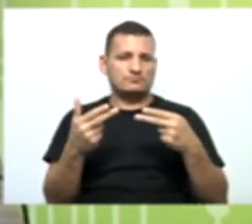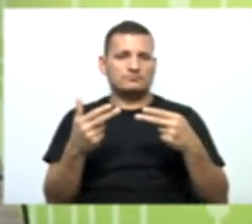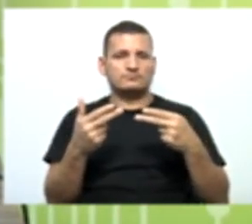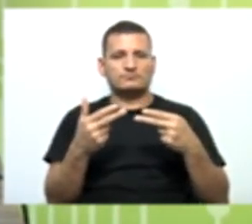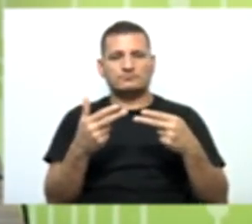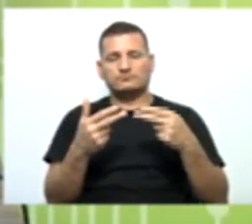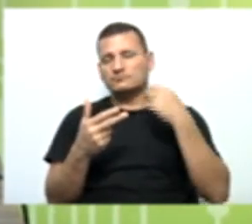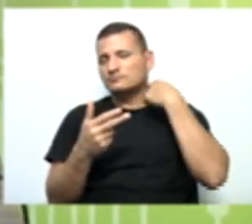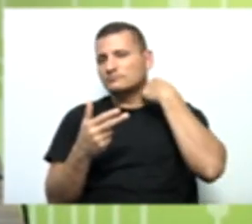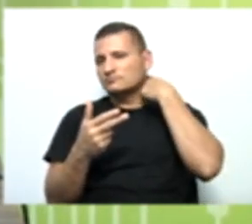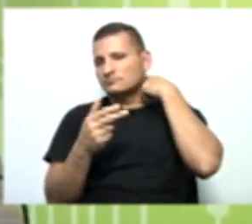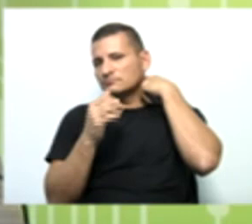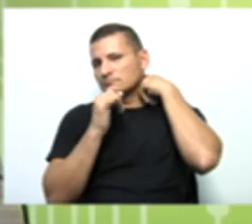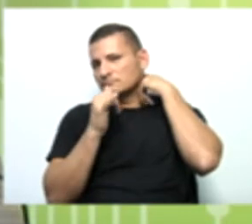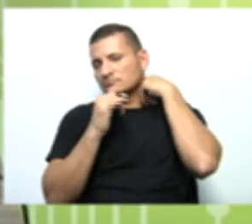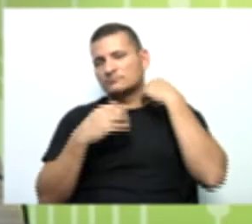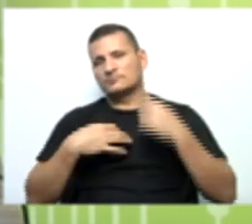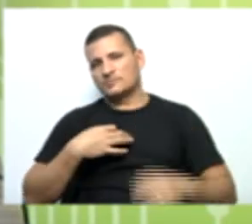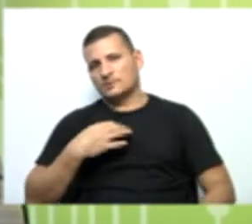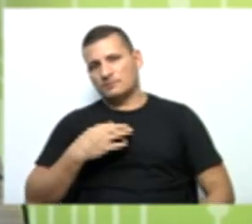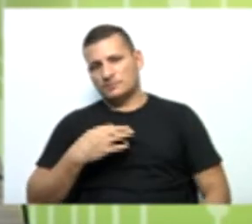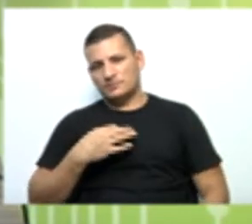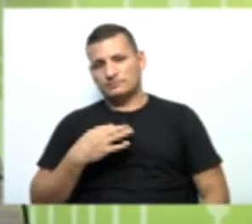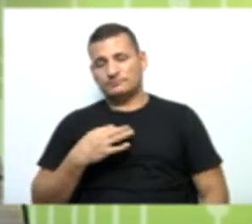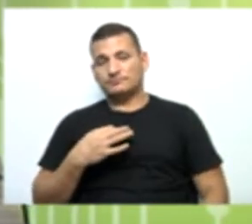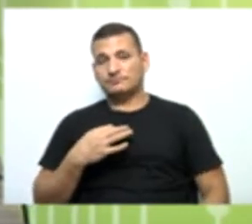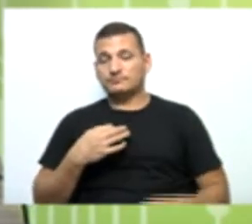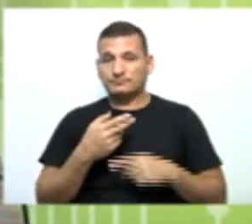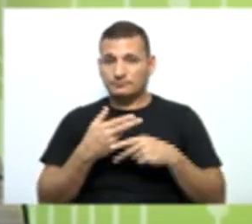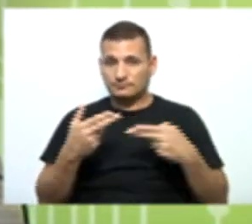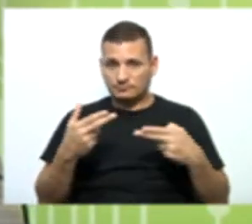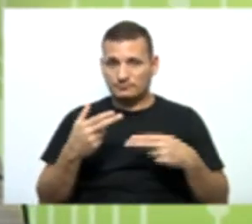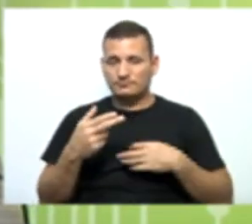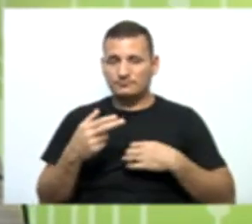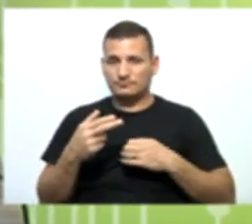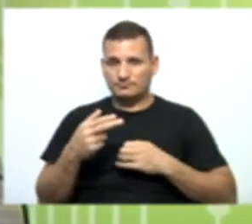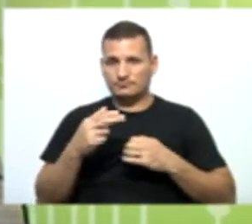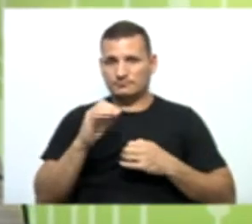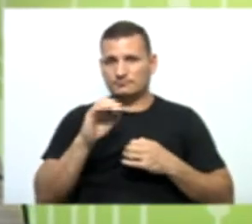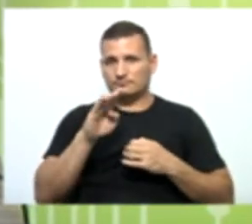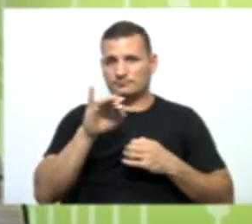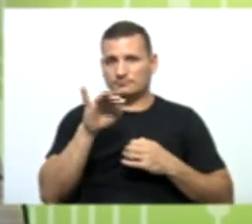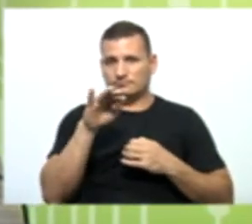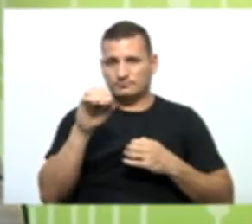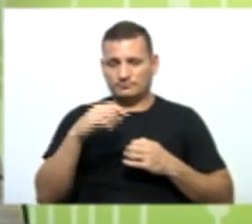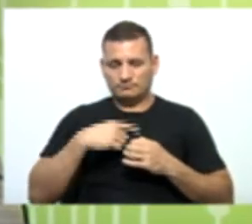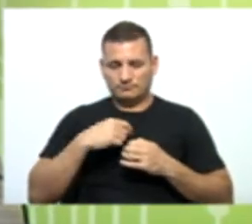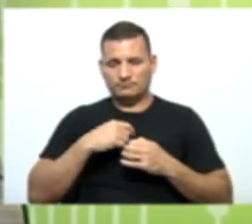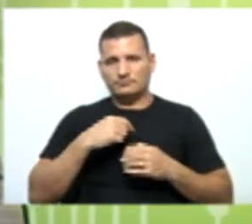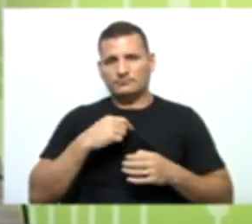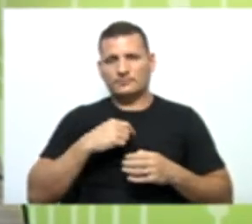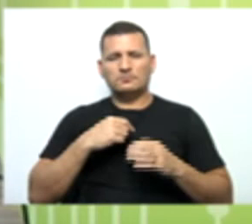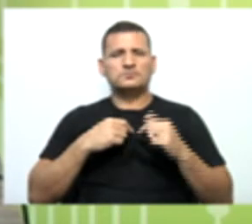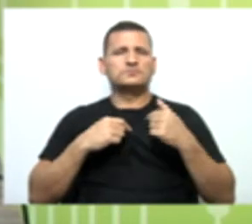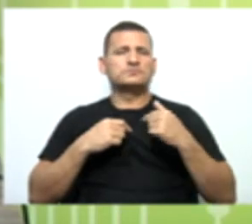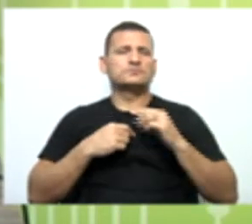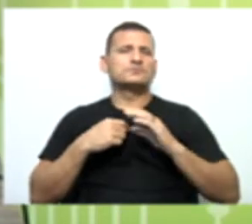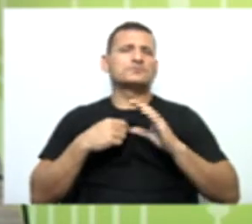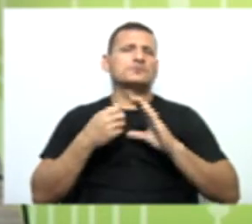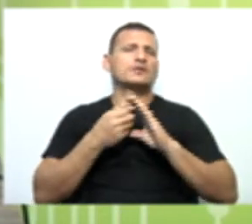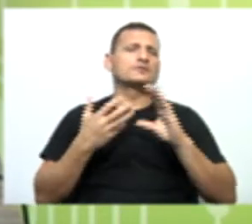citar novamente o exemplo da camisa. Nós temos aqui o objeto camisa, ok? As características desse